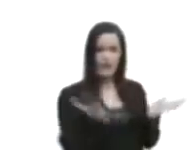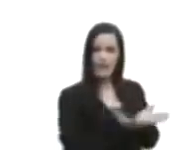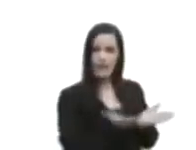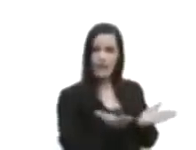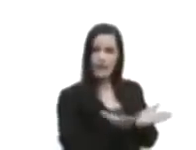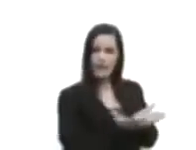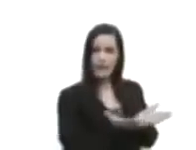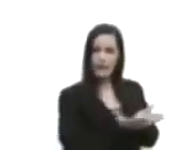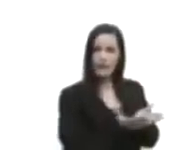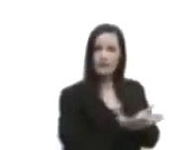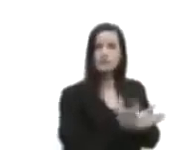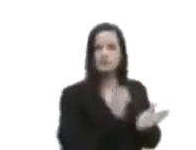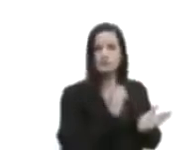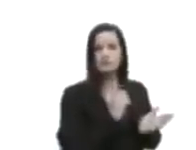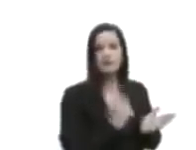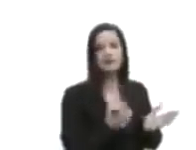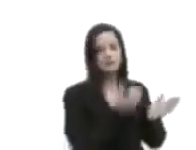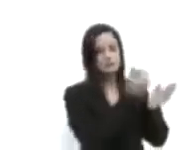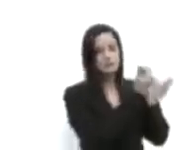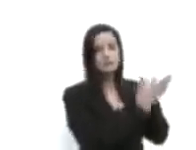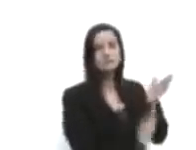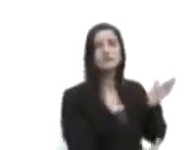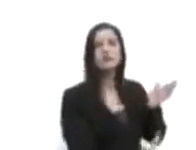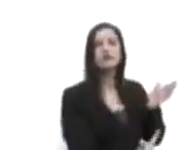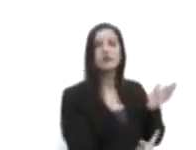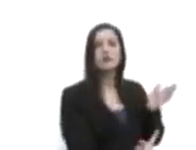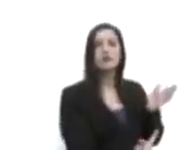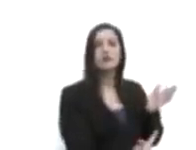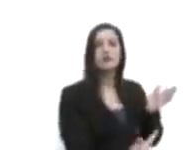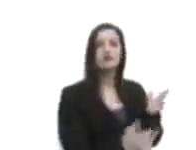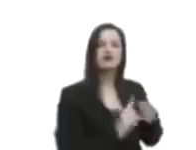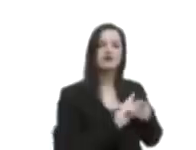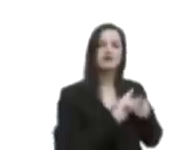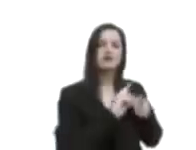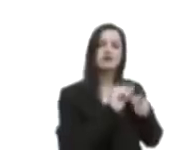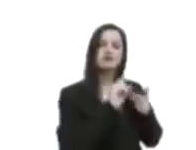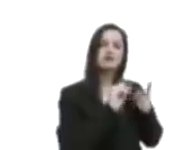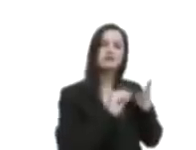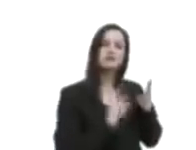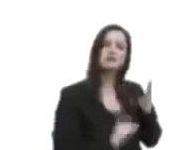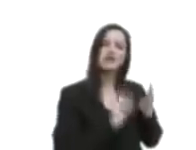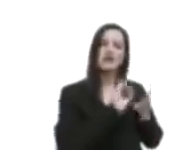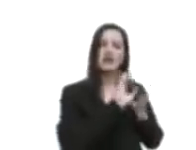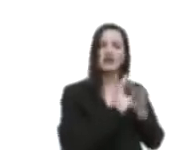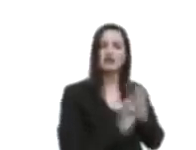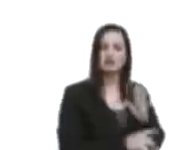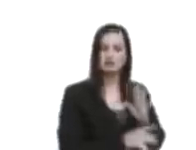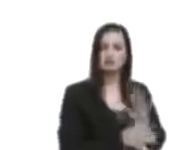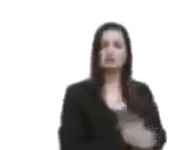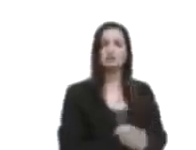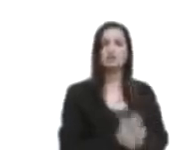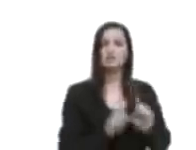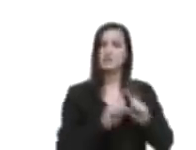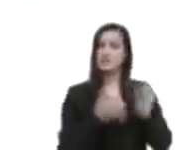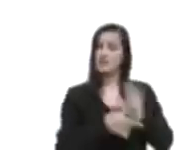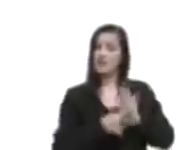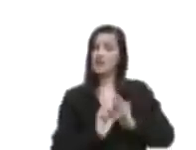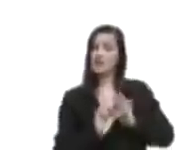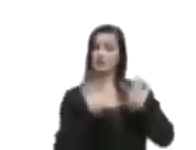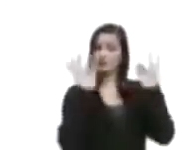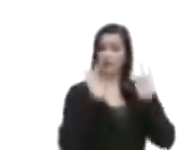as qualidades, as características. Mas antes de entrarmos nas bem-aventuranças, que é o que eu vou pregar